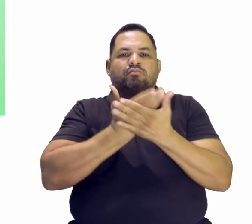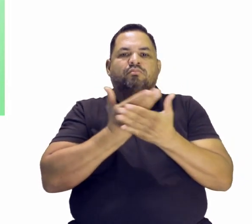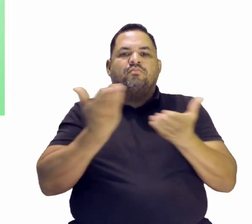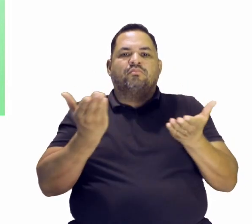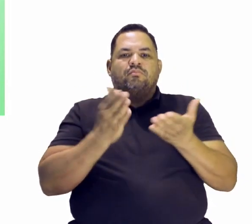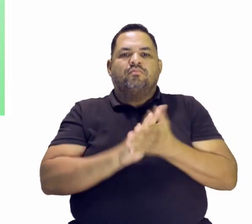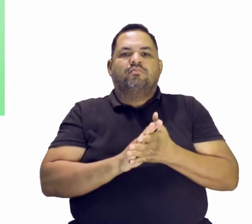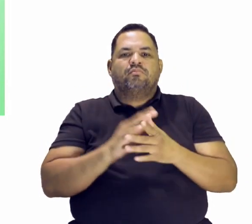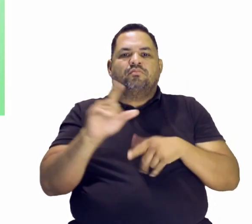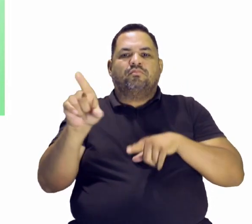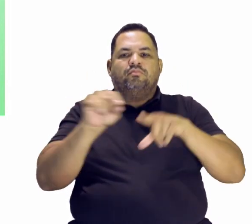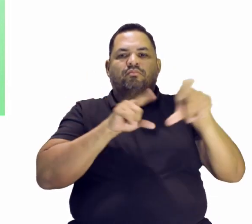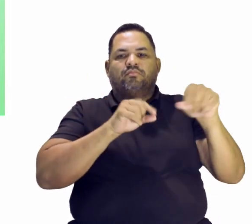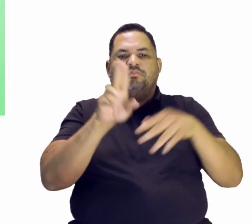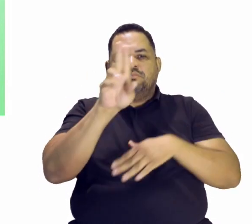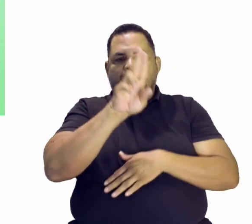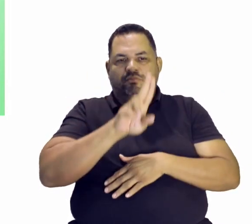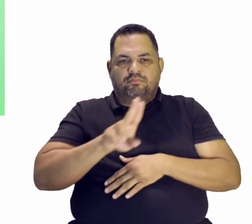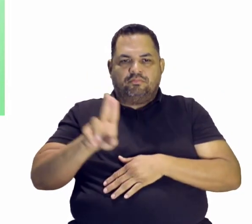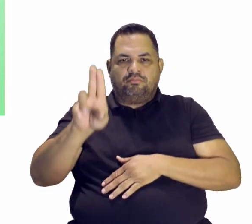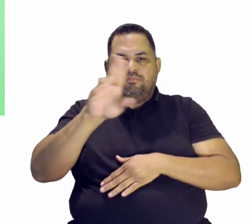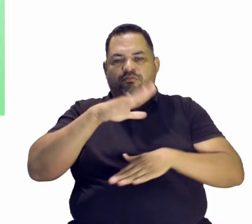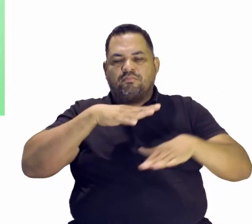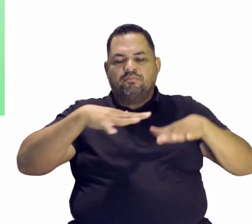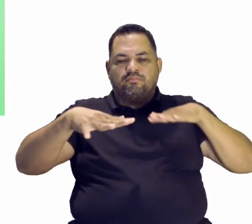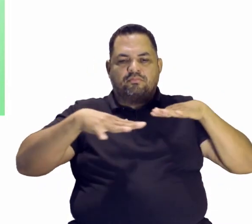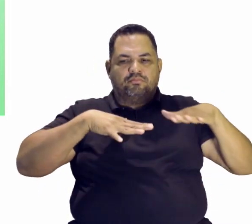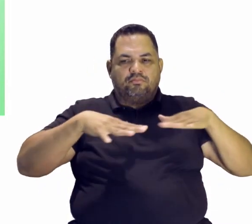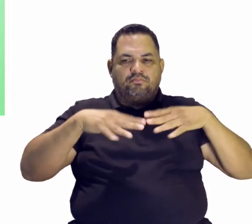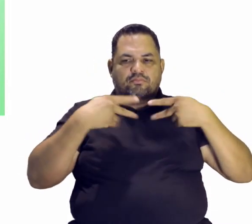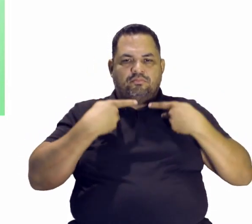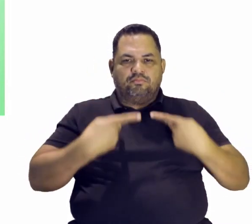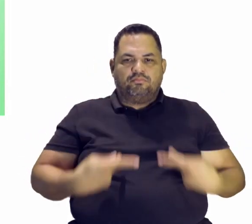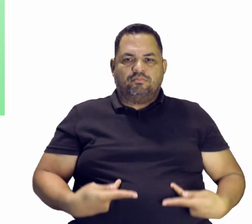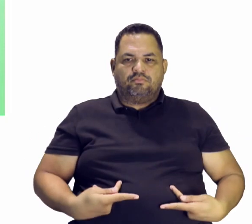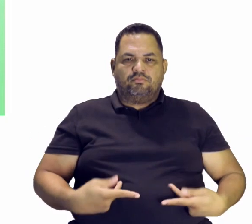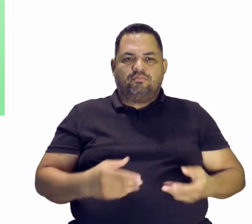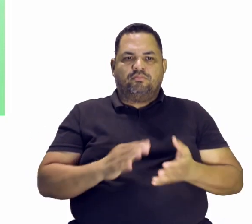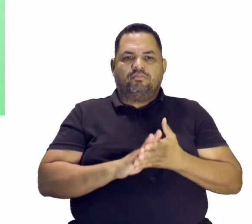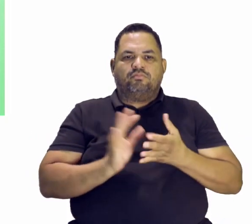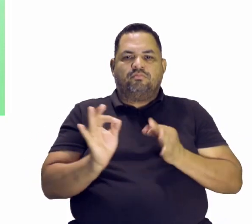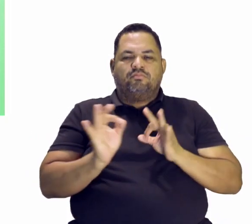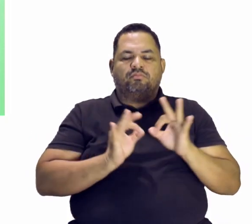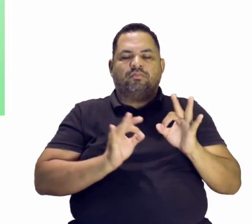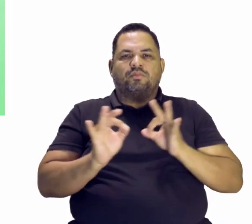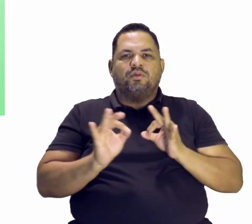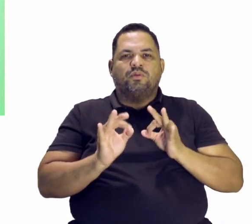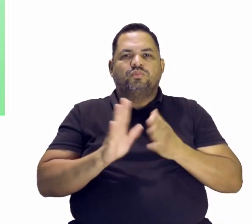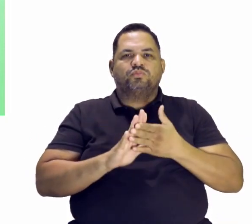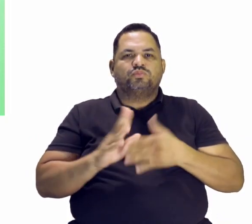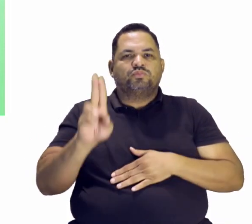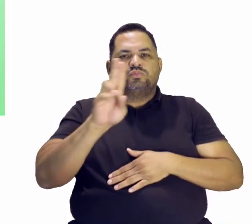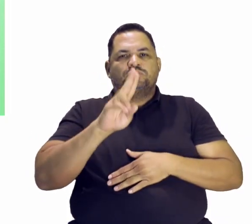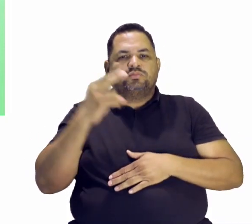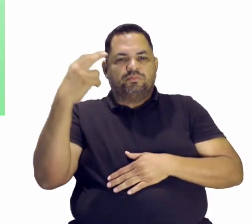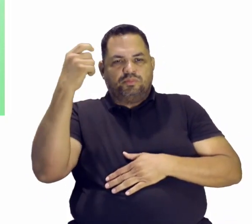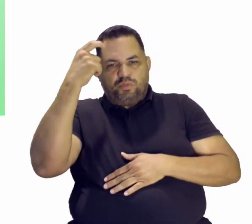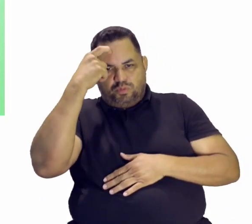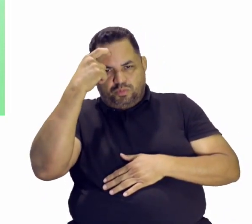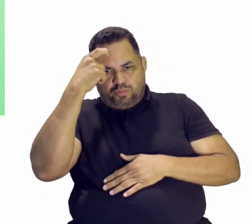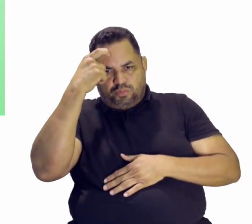será selecionar e utilizar movimentos corporais de forma consciente